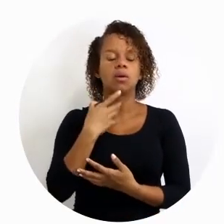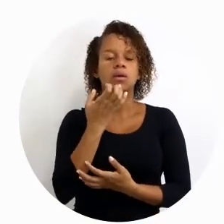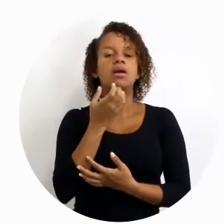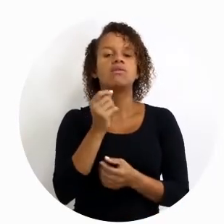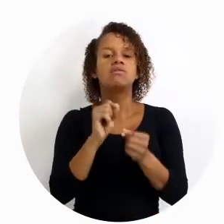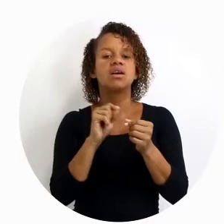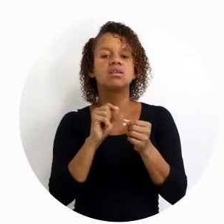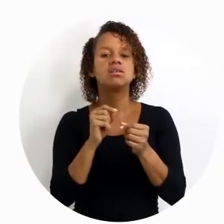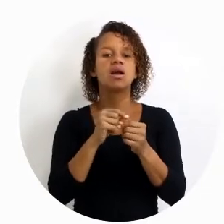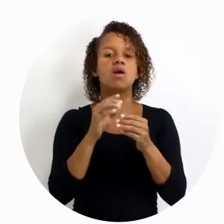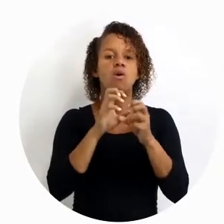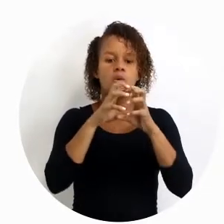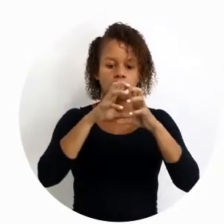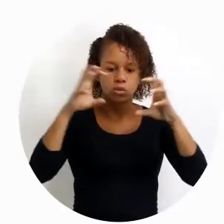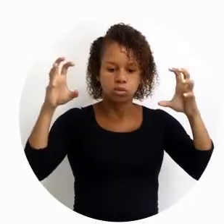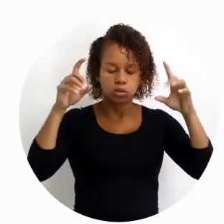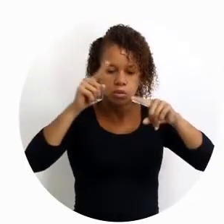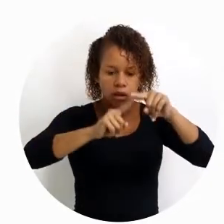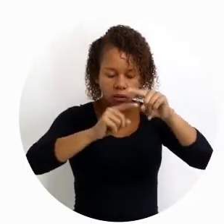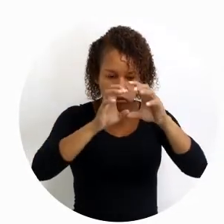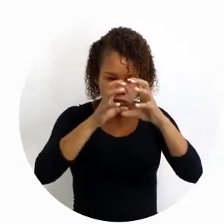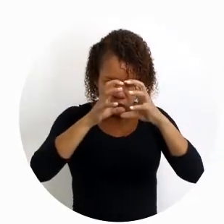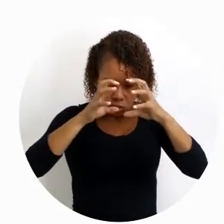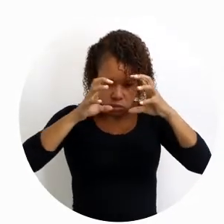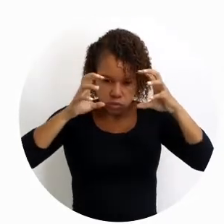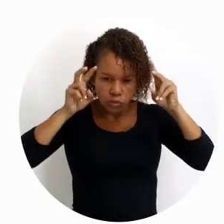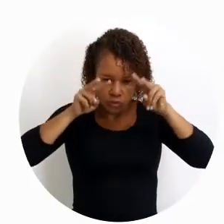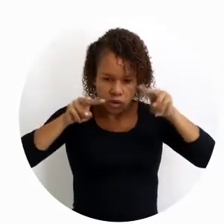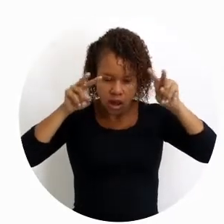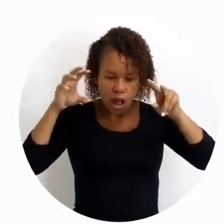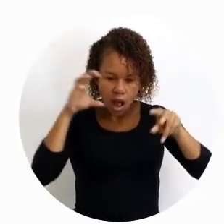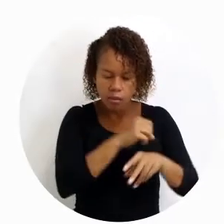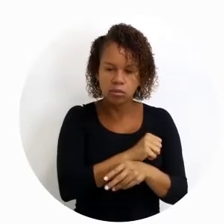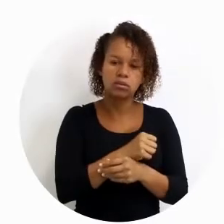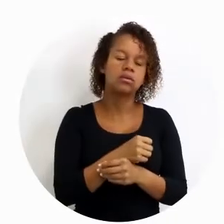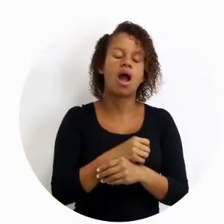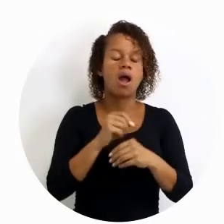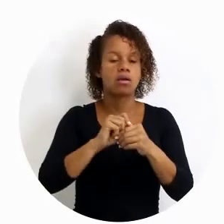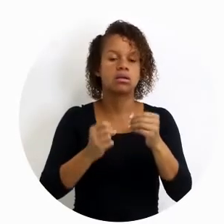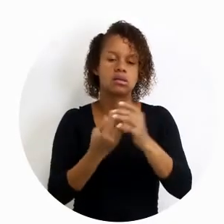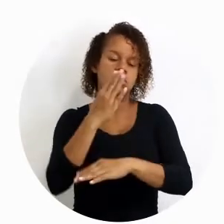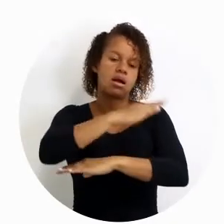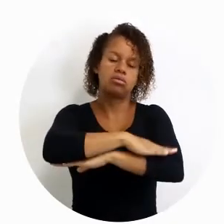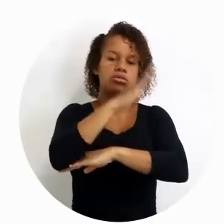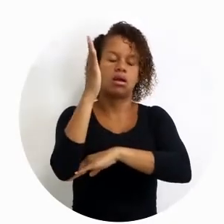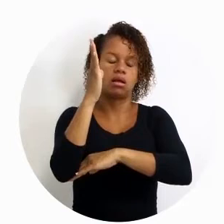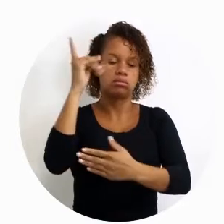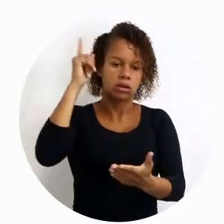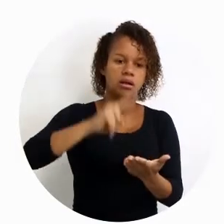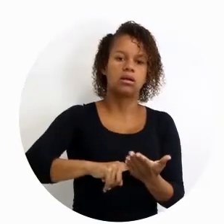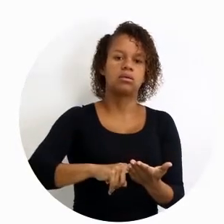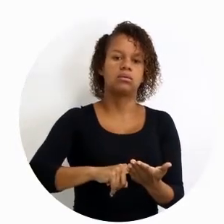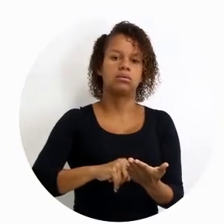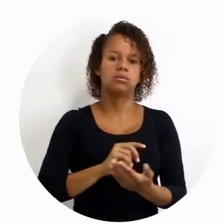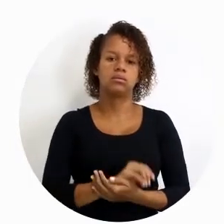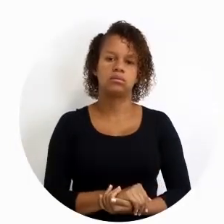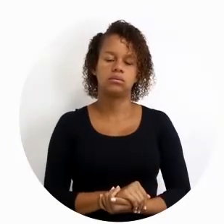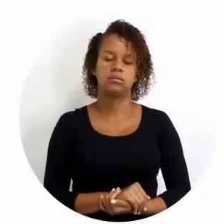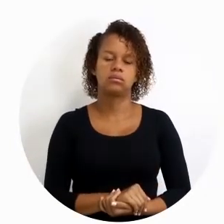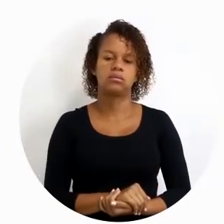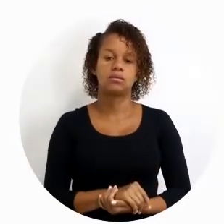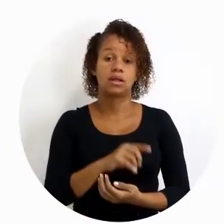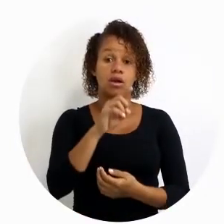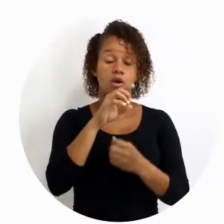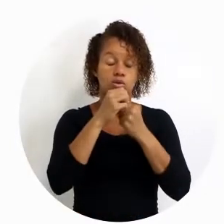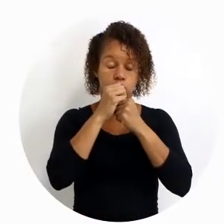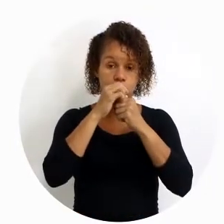utilizada quando eu quero fazer um zoom específico de um objeto, de forma rápida. Eu faço a janela sobre o objeto e clico.